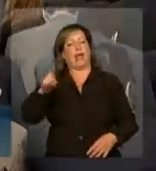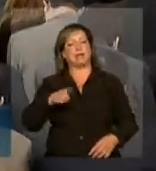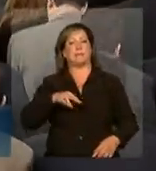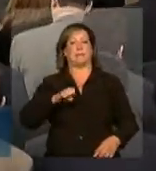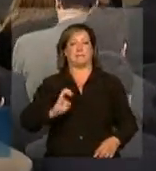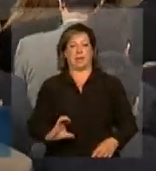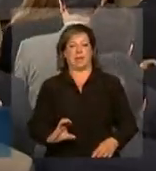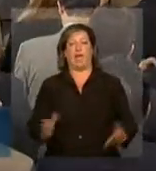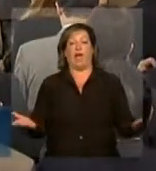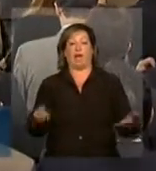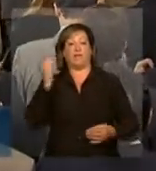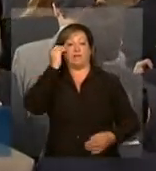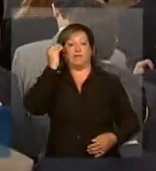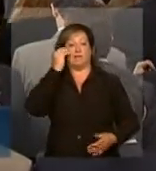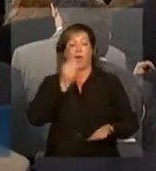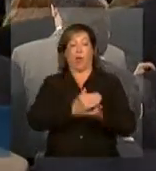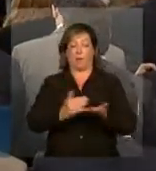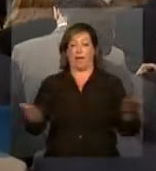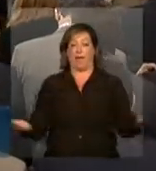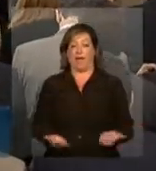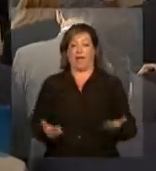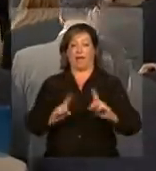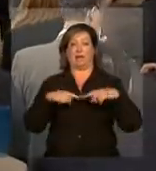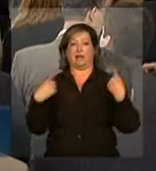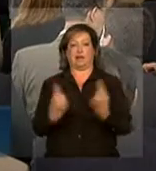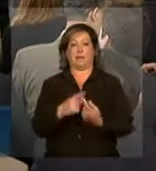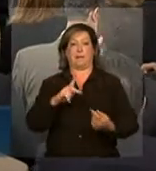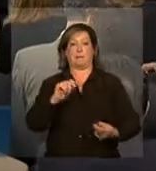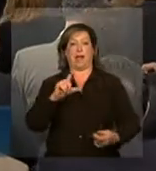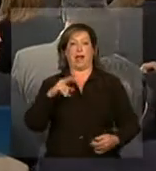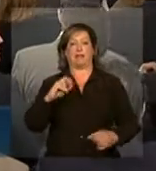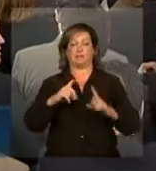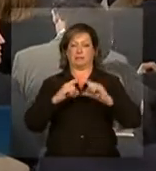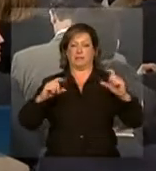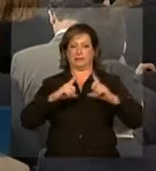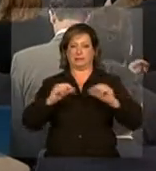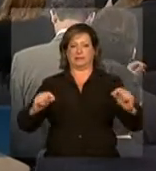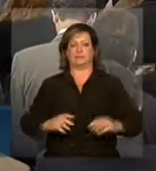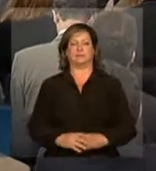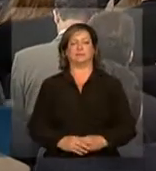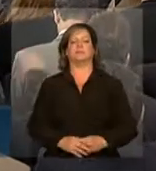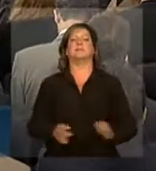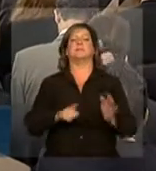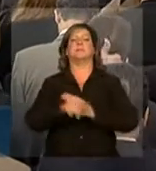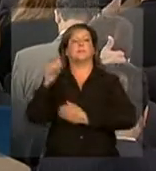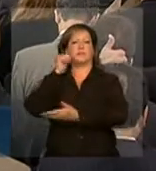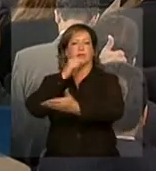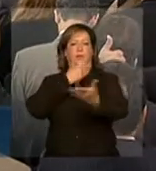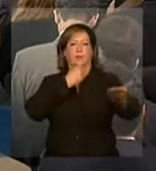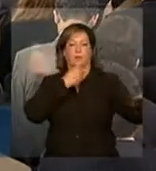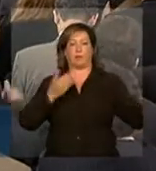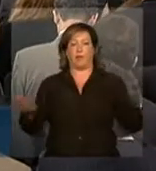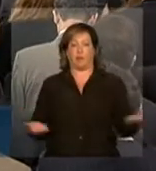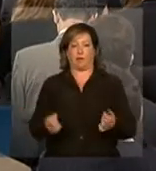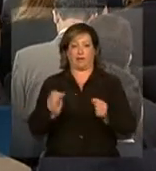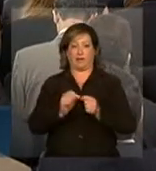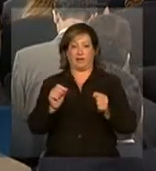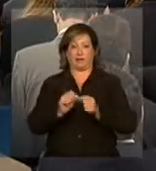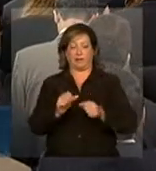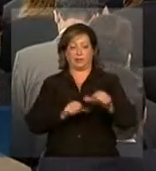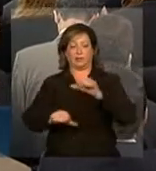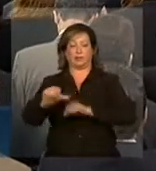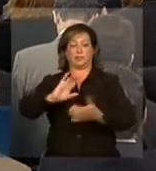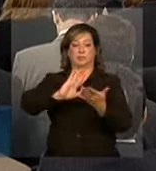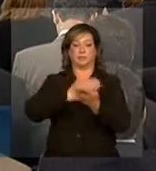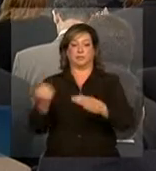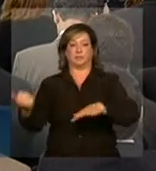acompanhar a solenidade que começa neste momento no Palácio do Planalto. Senhoras e senhores, para realizar a transmissão do cargo de